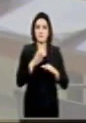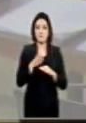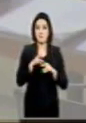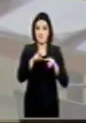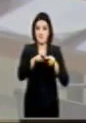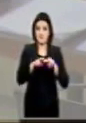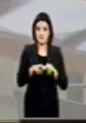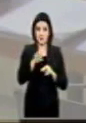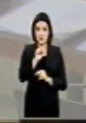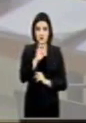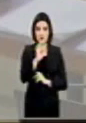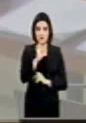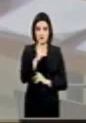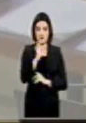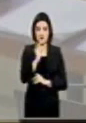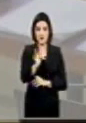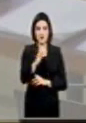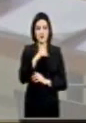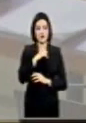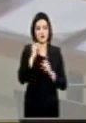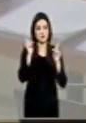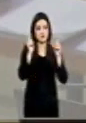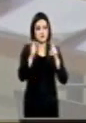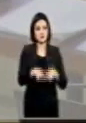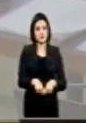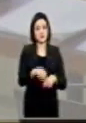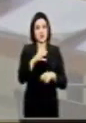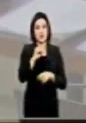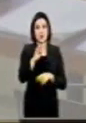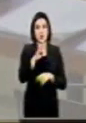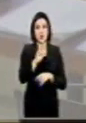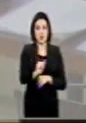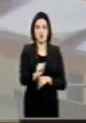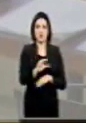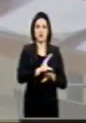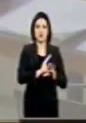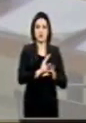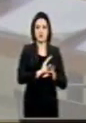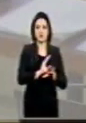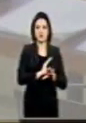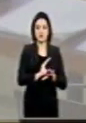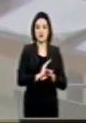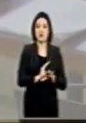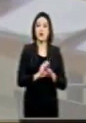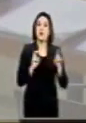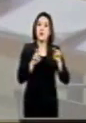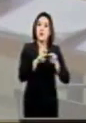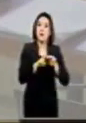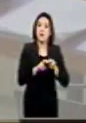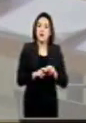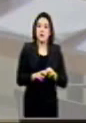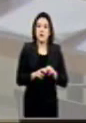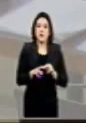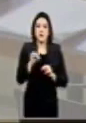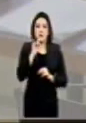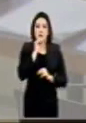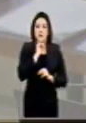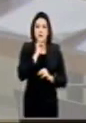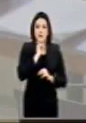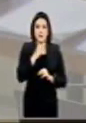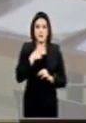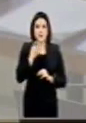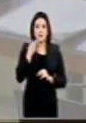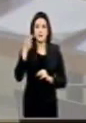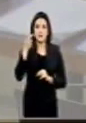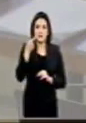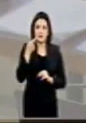no exercício de sua função de corte constitucional. A esse respeito, por exemplo, bem menciona o